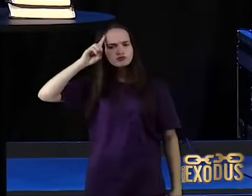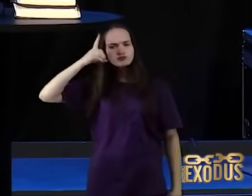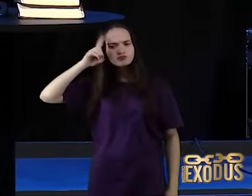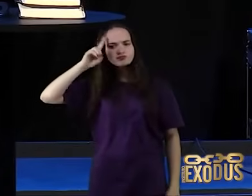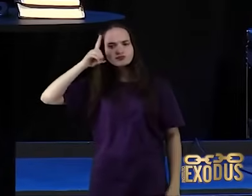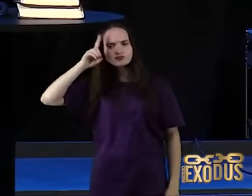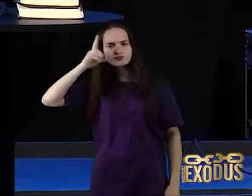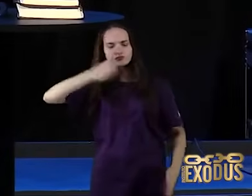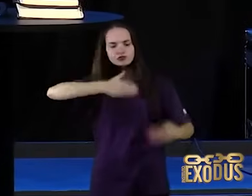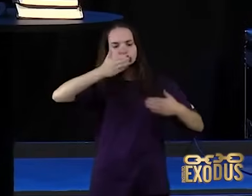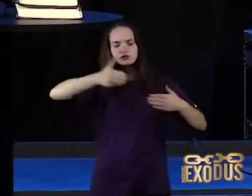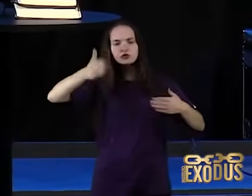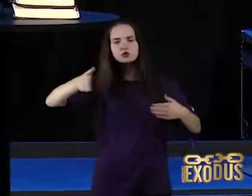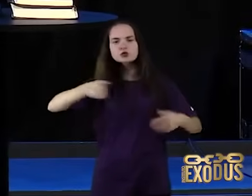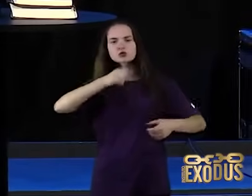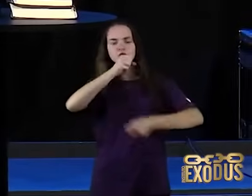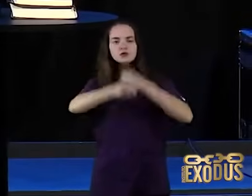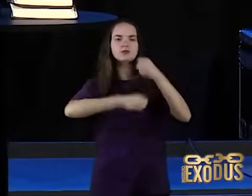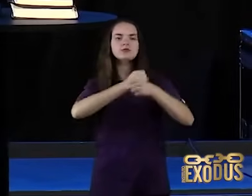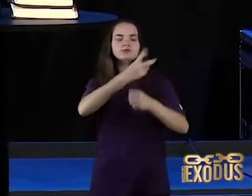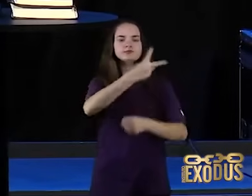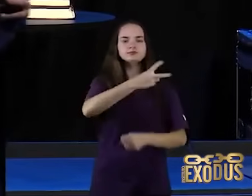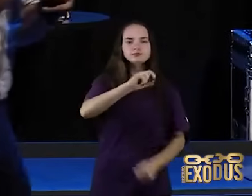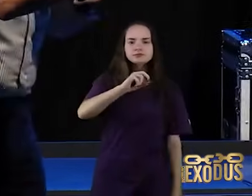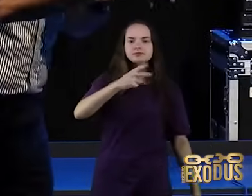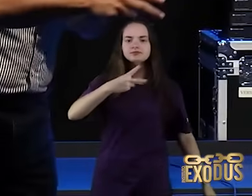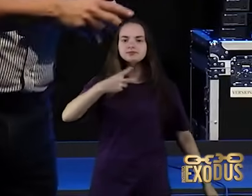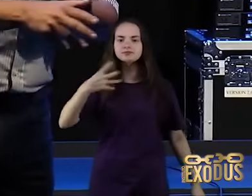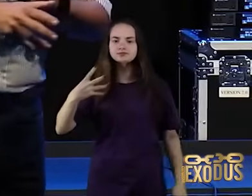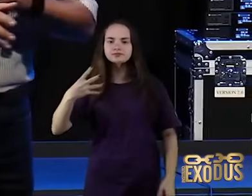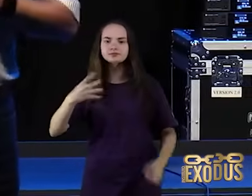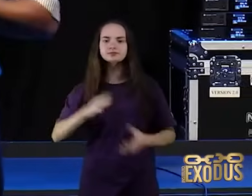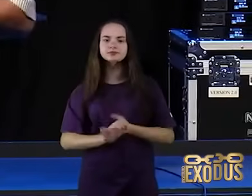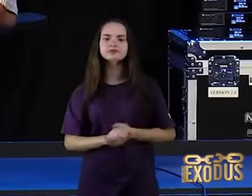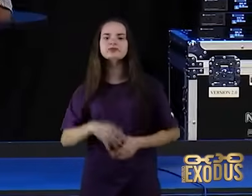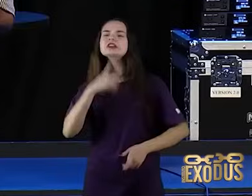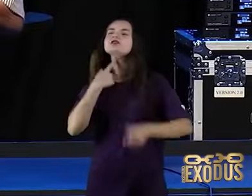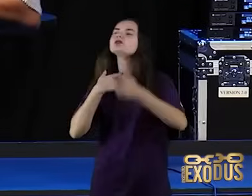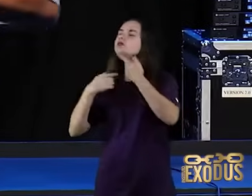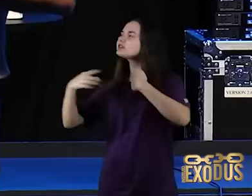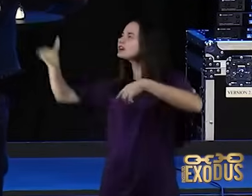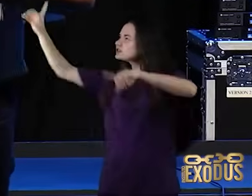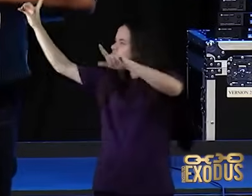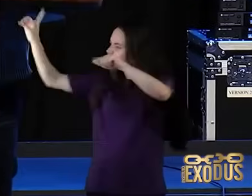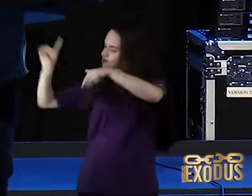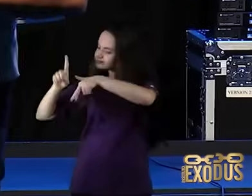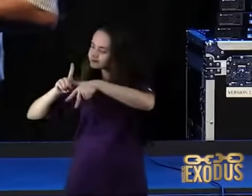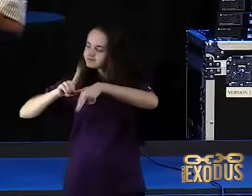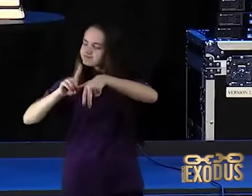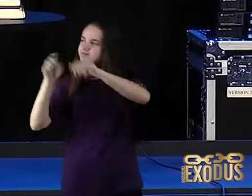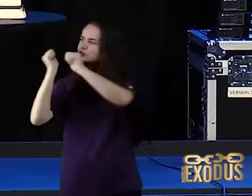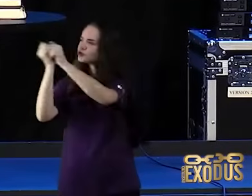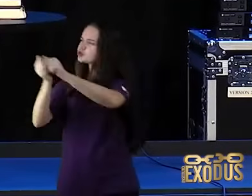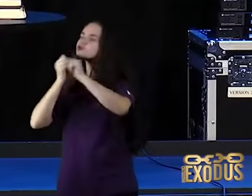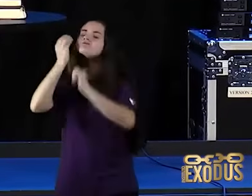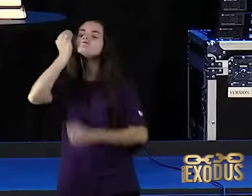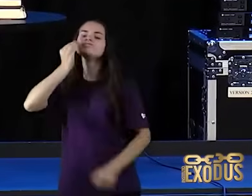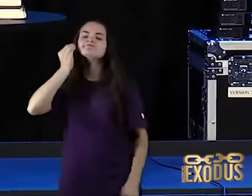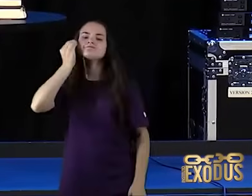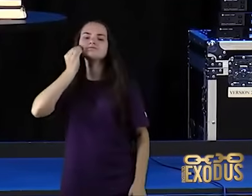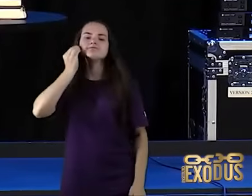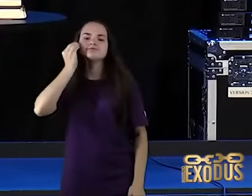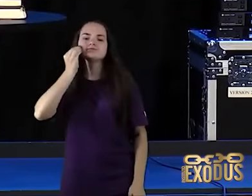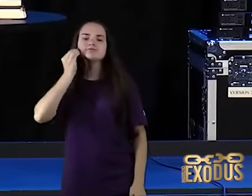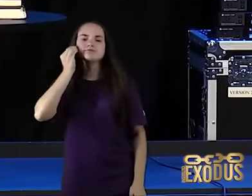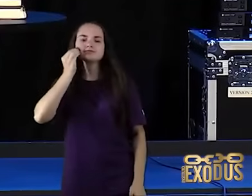do ano 2024 é isso que você tem que ter uma vontade de caminhar com ele uma vontade de viver a experiência com ele uma vontade de